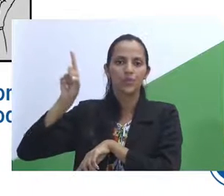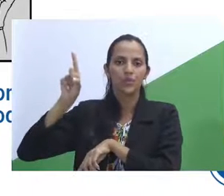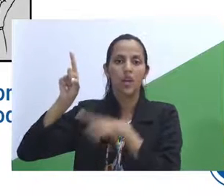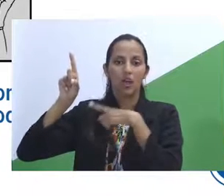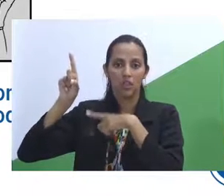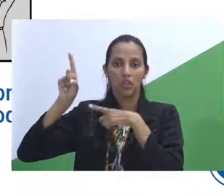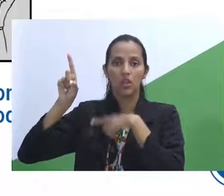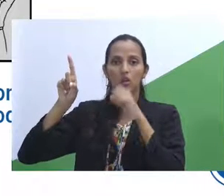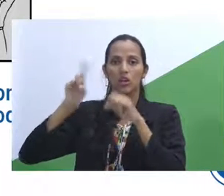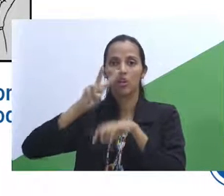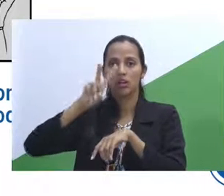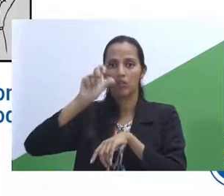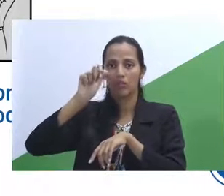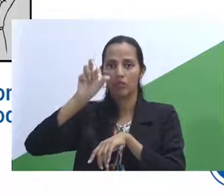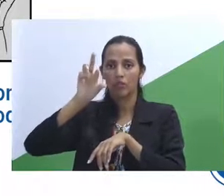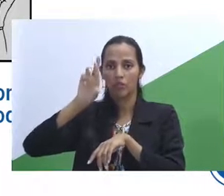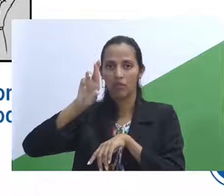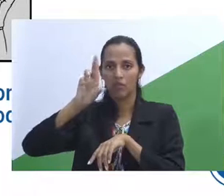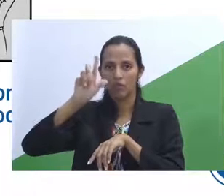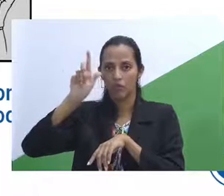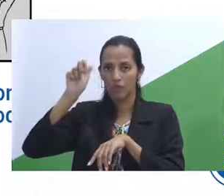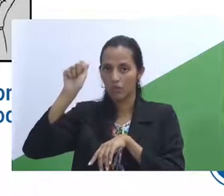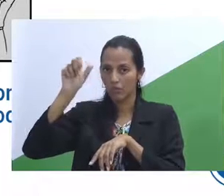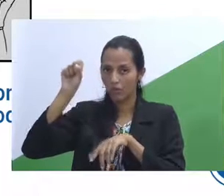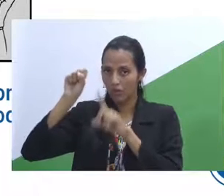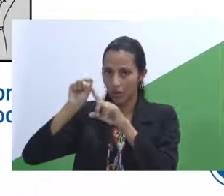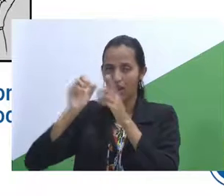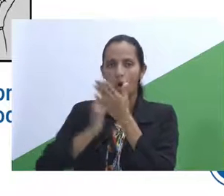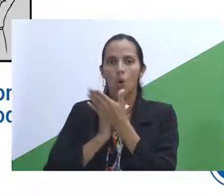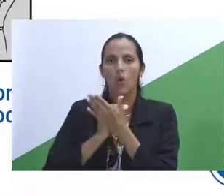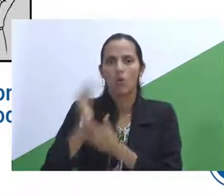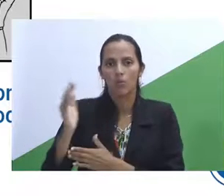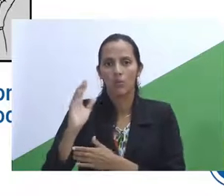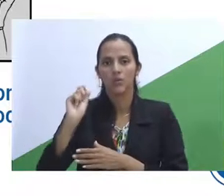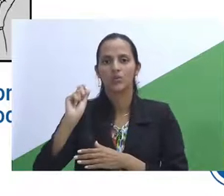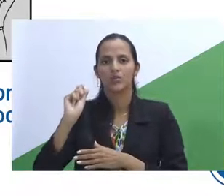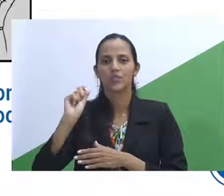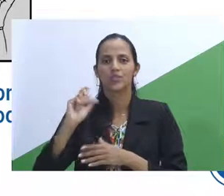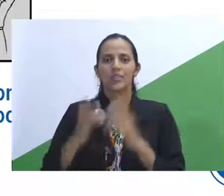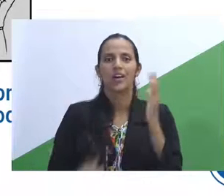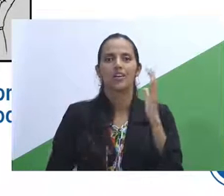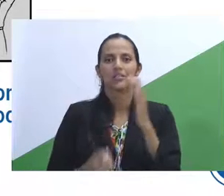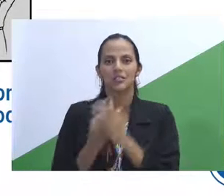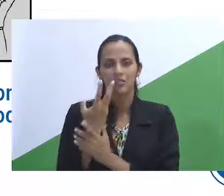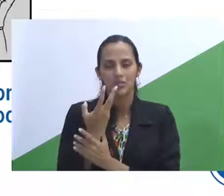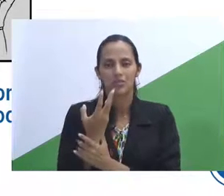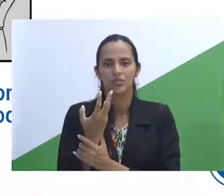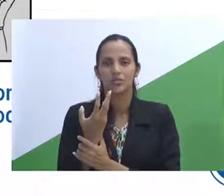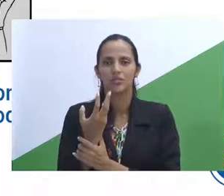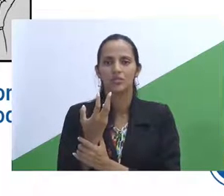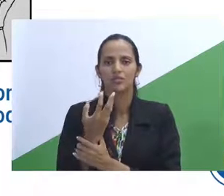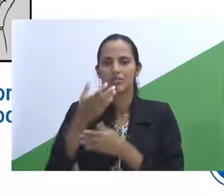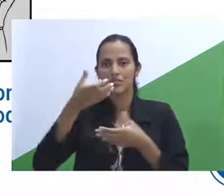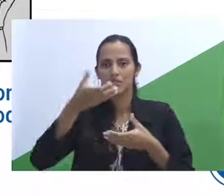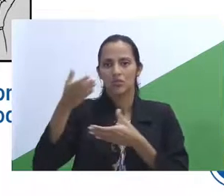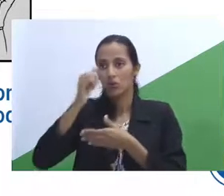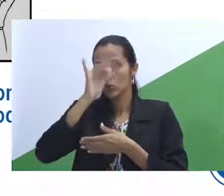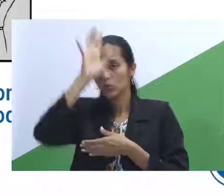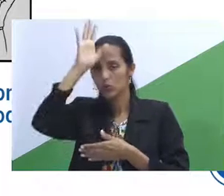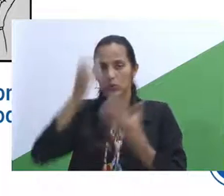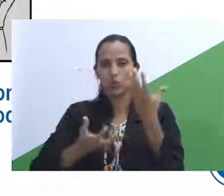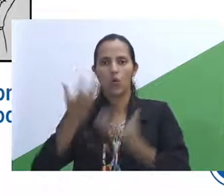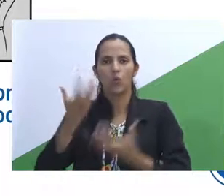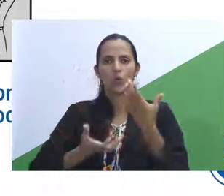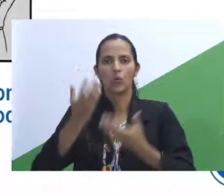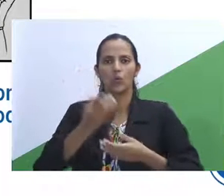Vargas, começando aí a projetar, então, inclusive, um incêndio para poder ele